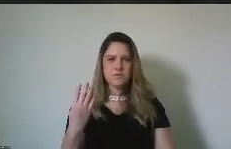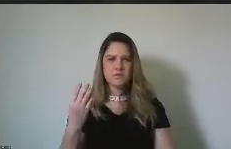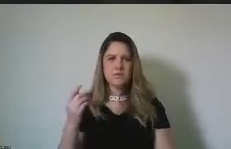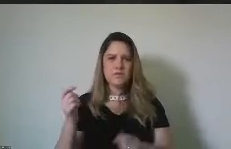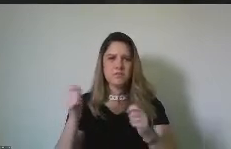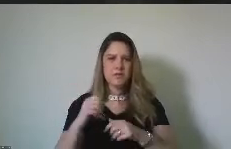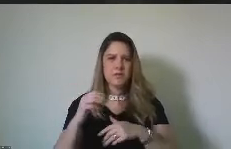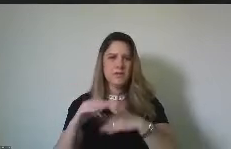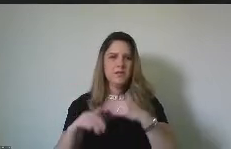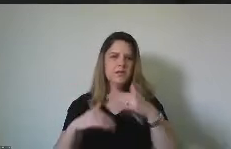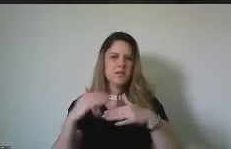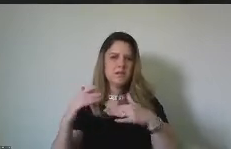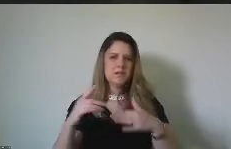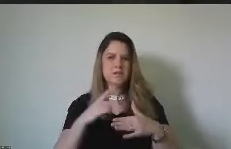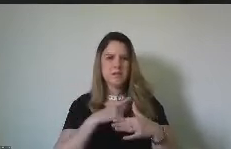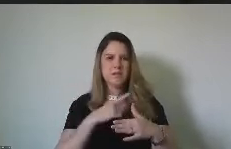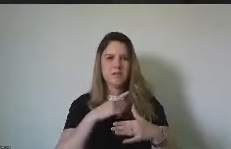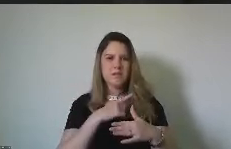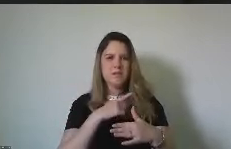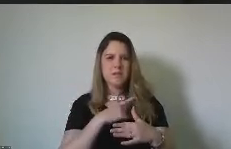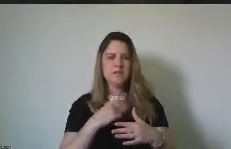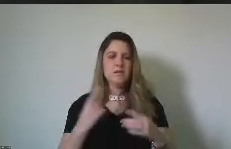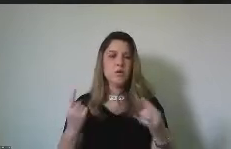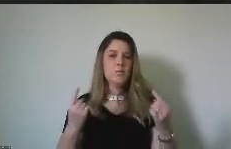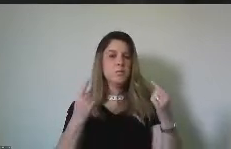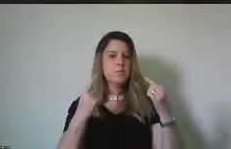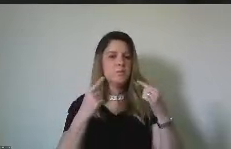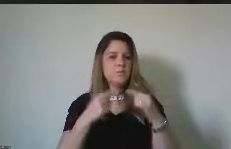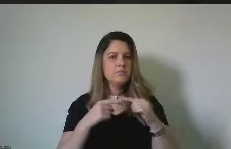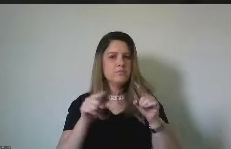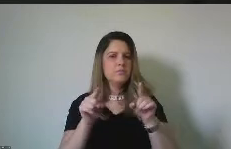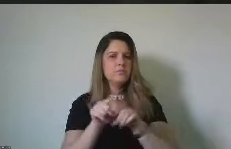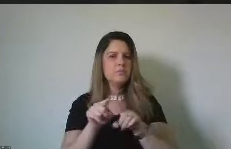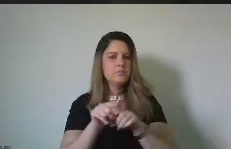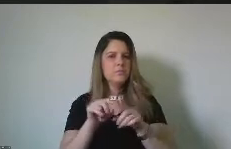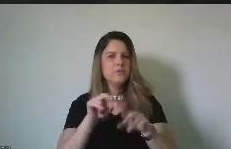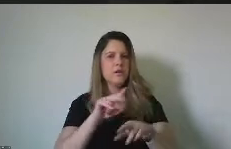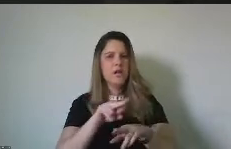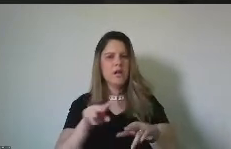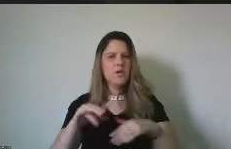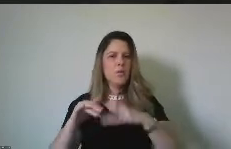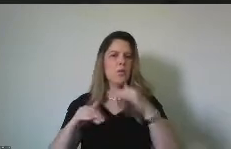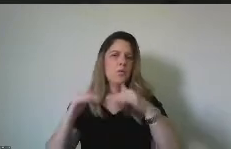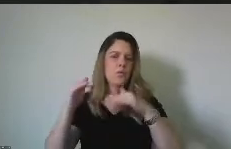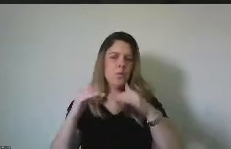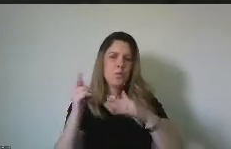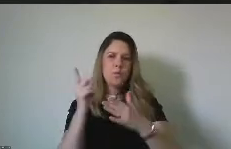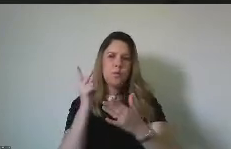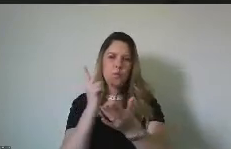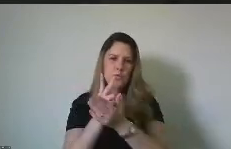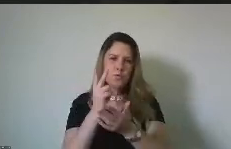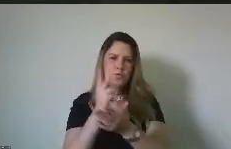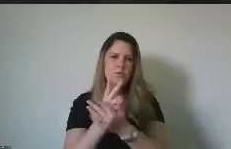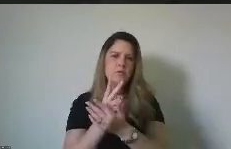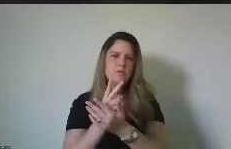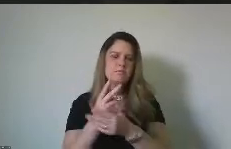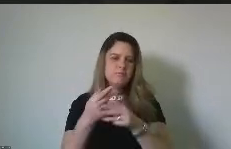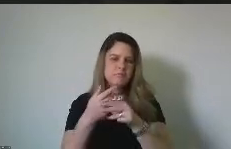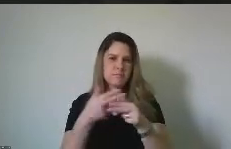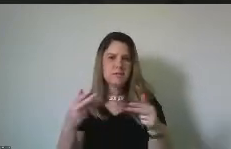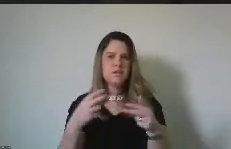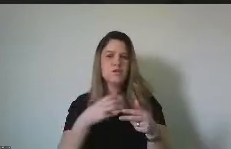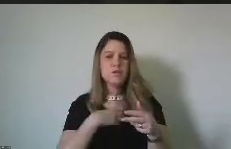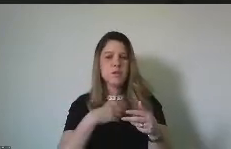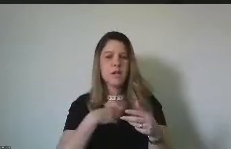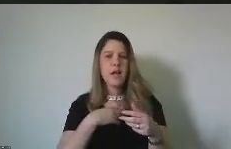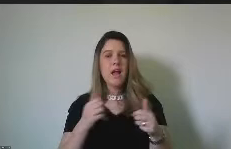Você acredita que essa competividade em termos de design Continuará com esses é com essas atitudes